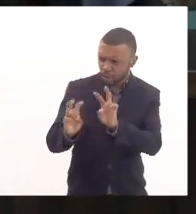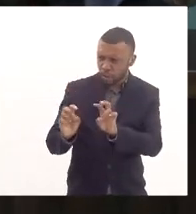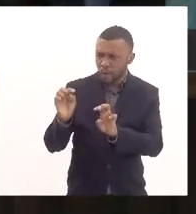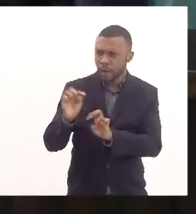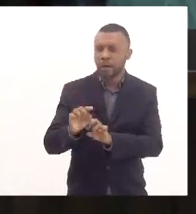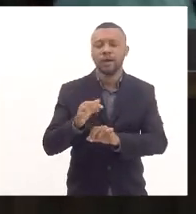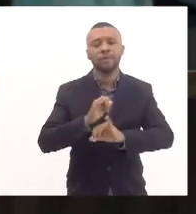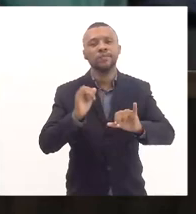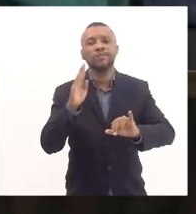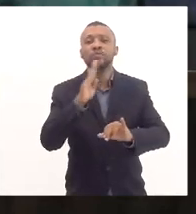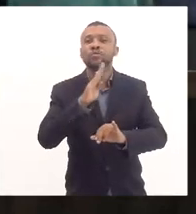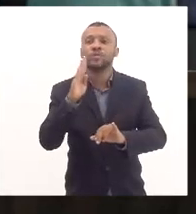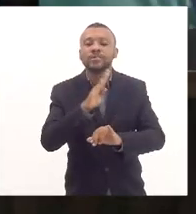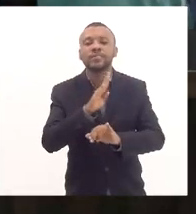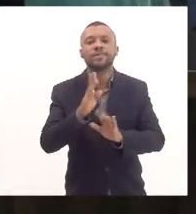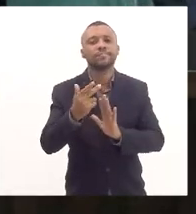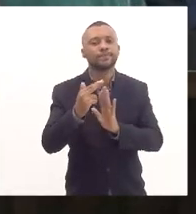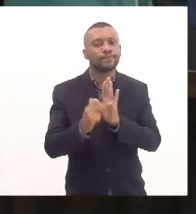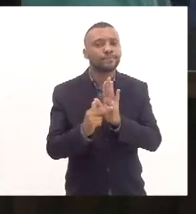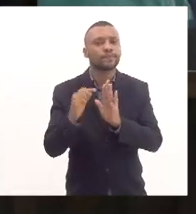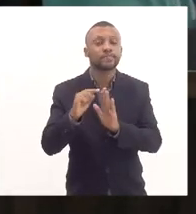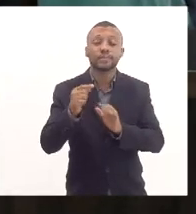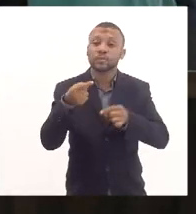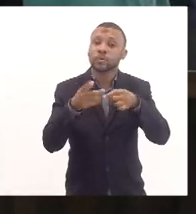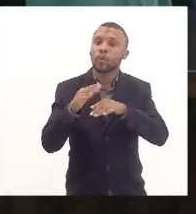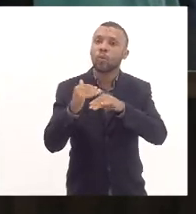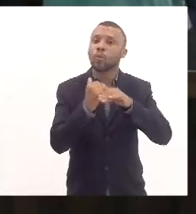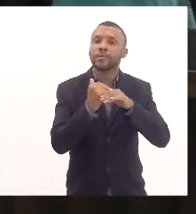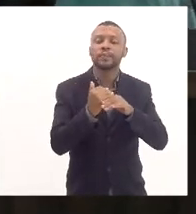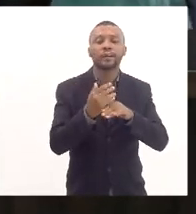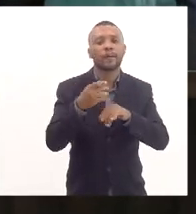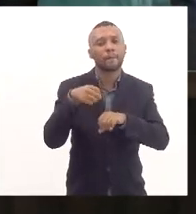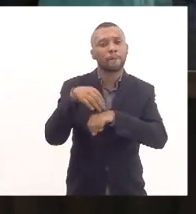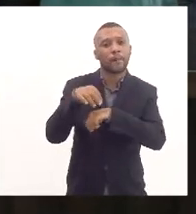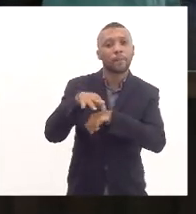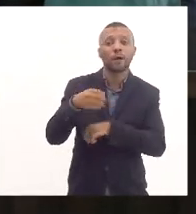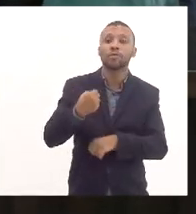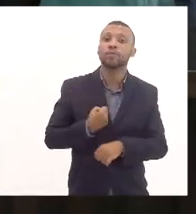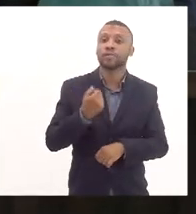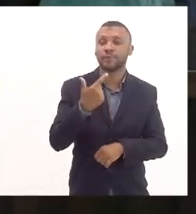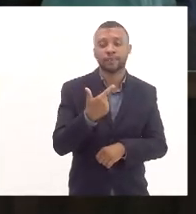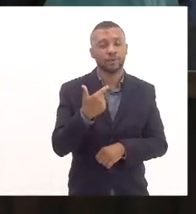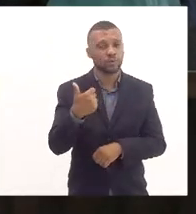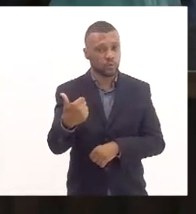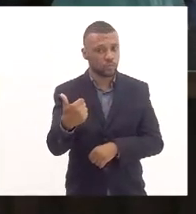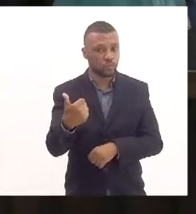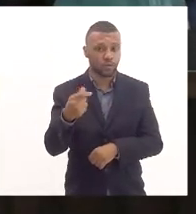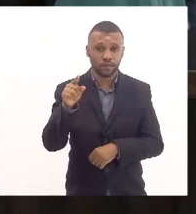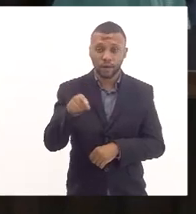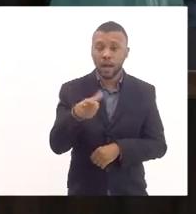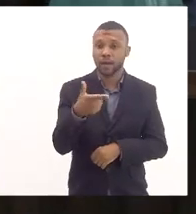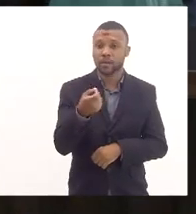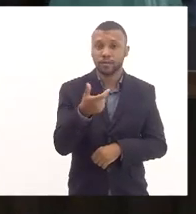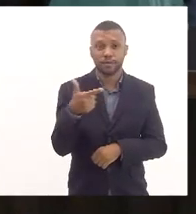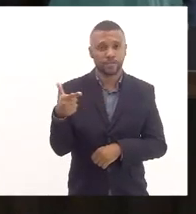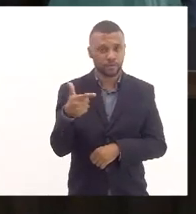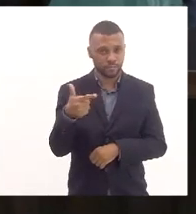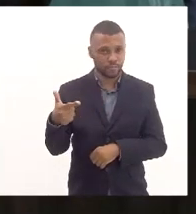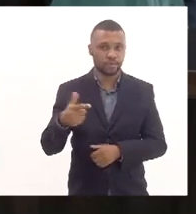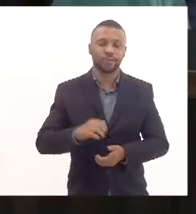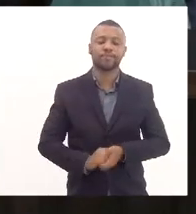o anuncio é regime de urgência em discussão única mensagem número 21 e 22